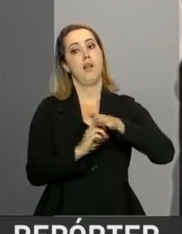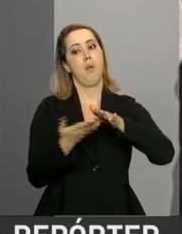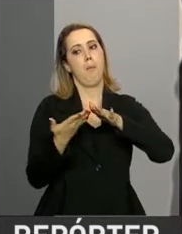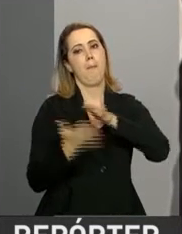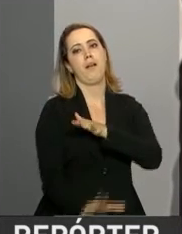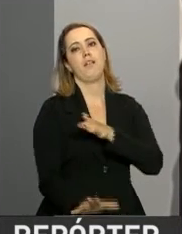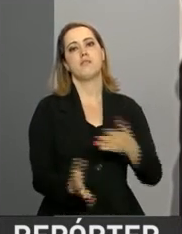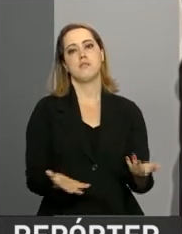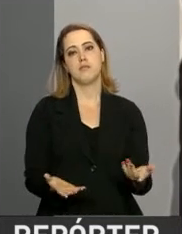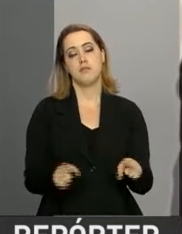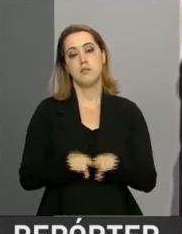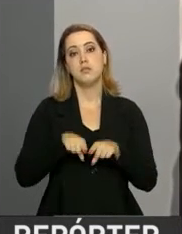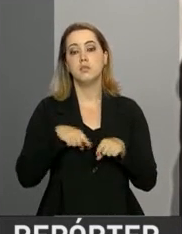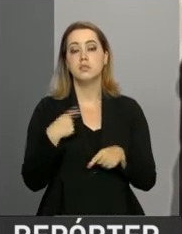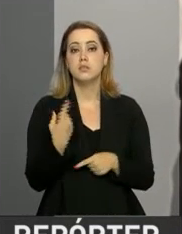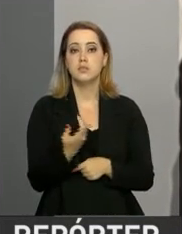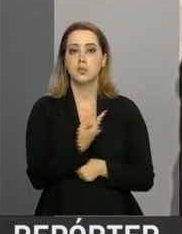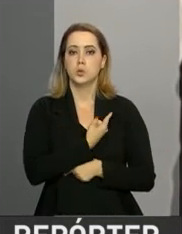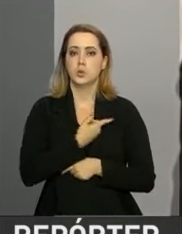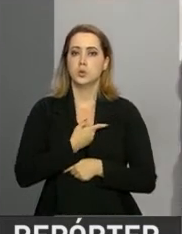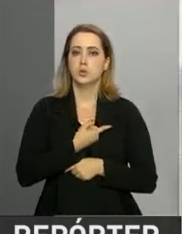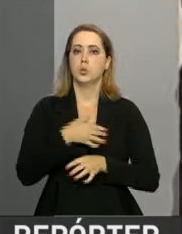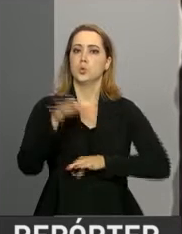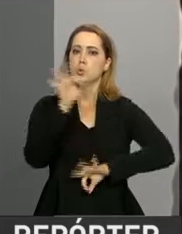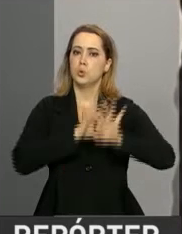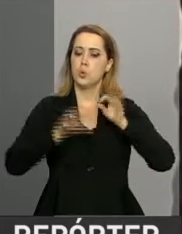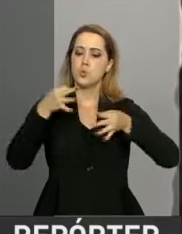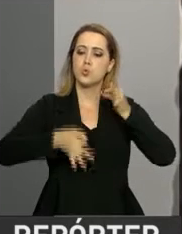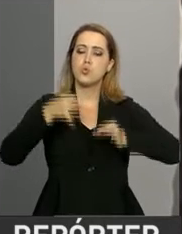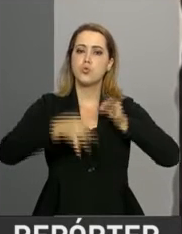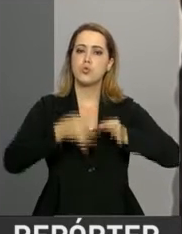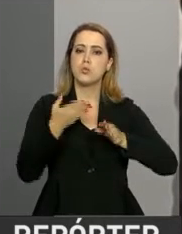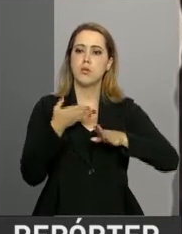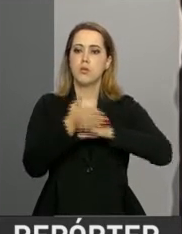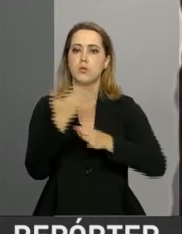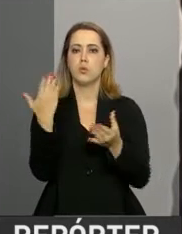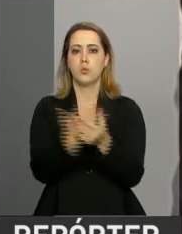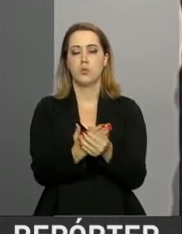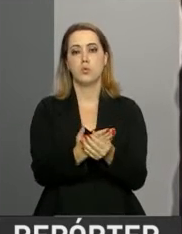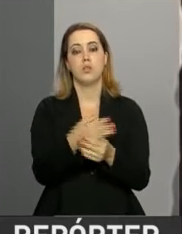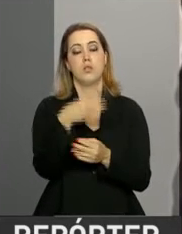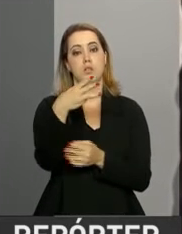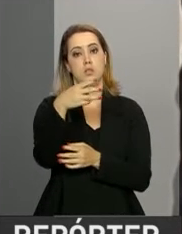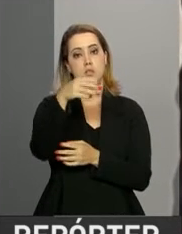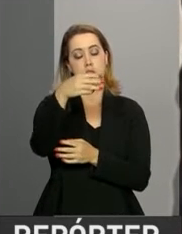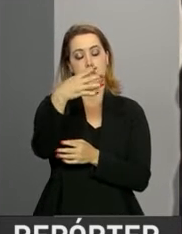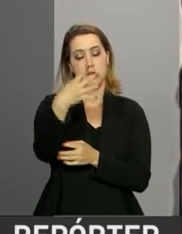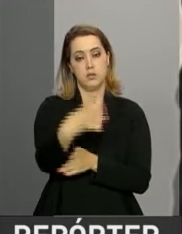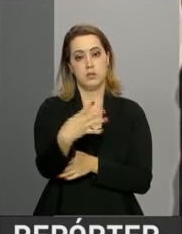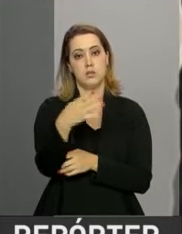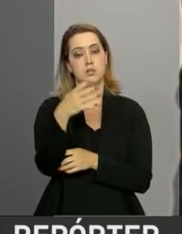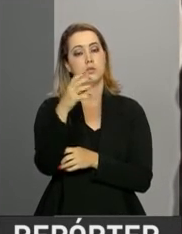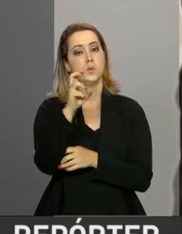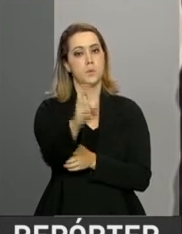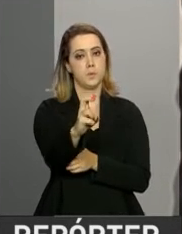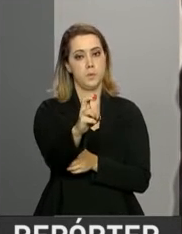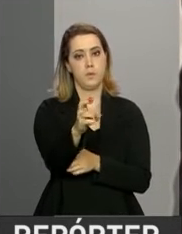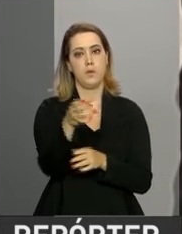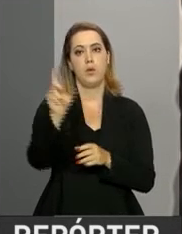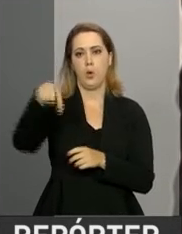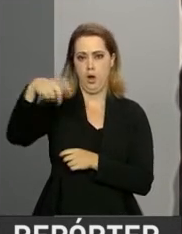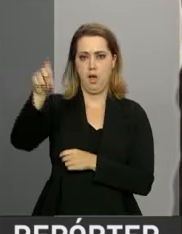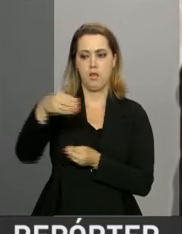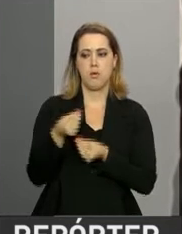Então nós ajuizamos uma ação principal, uma ação civil pública. São 345 cartões de auxílio financeiro mensal pagos às famílias